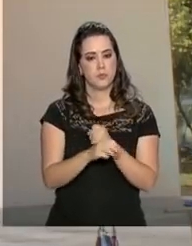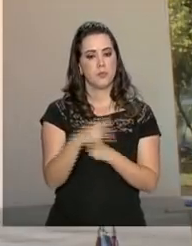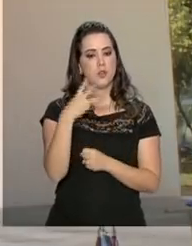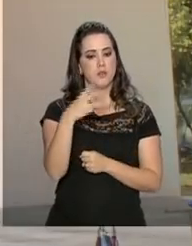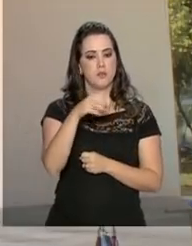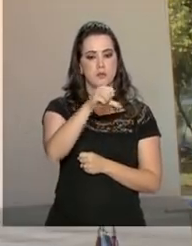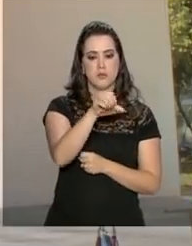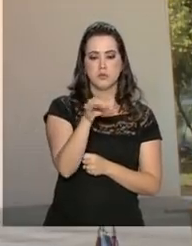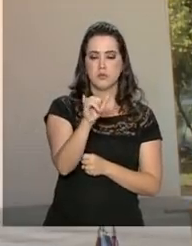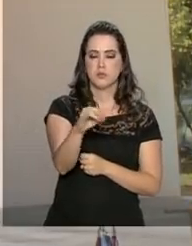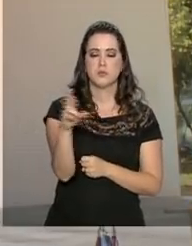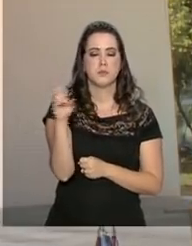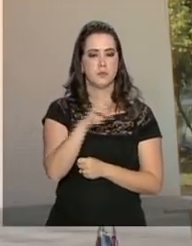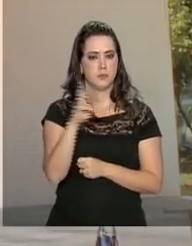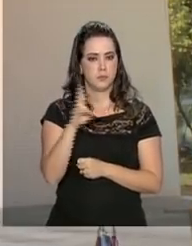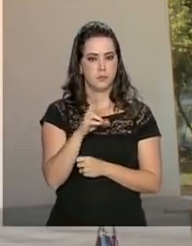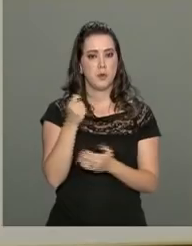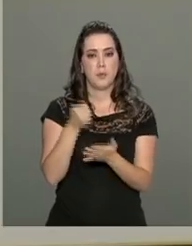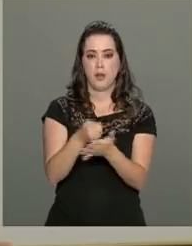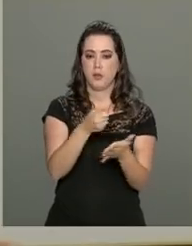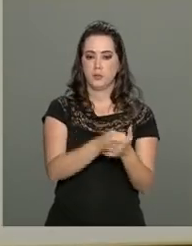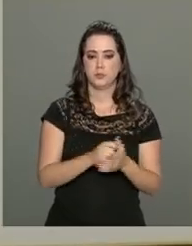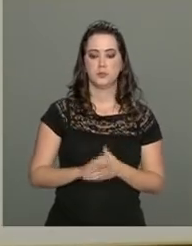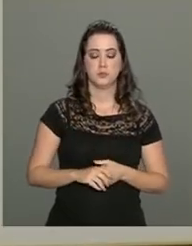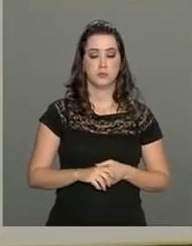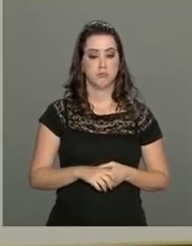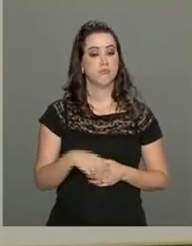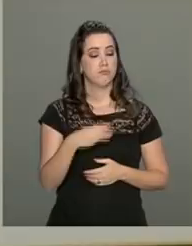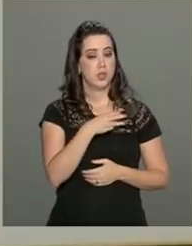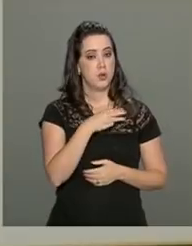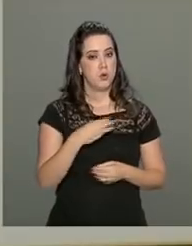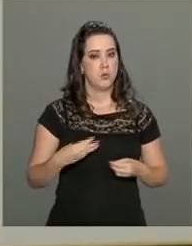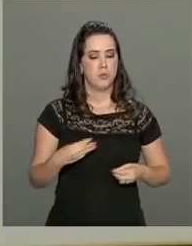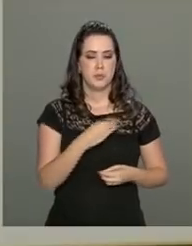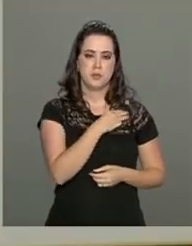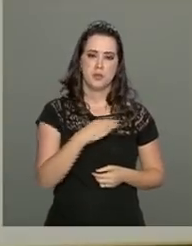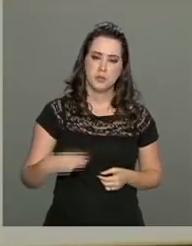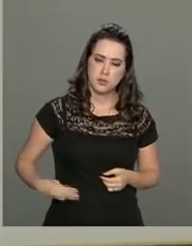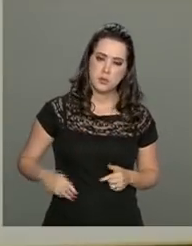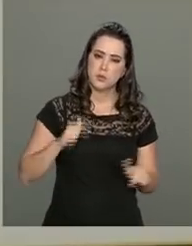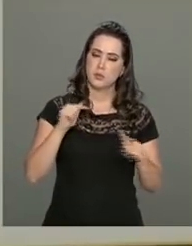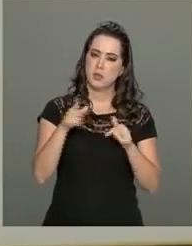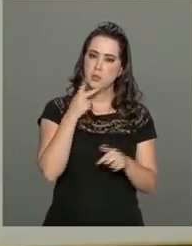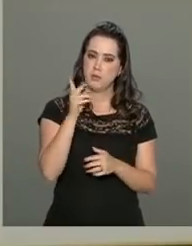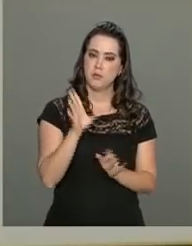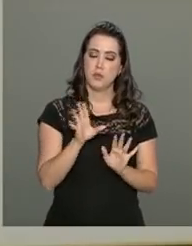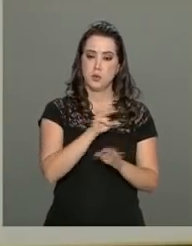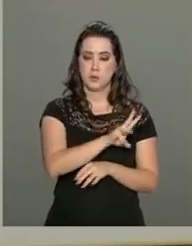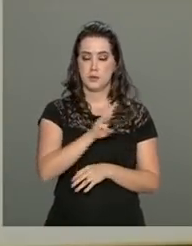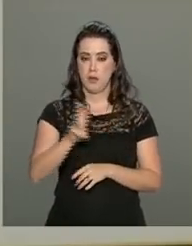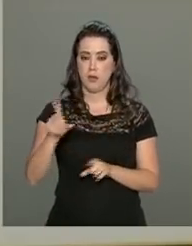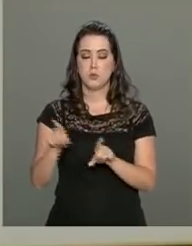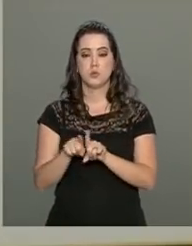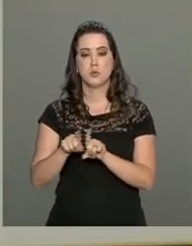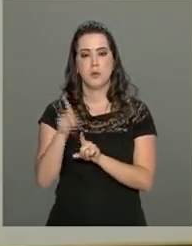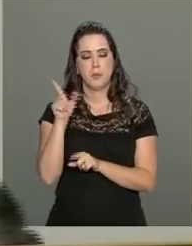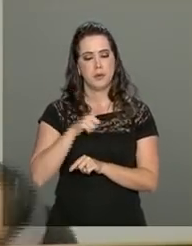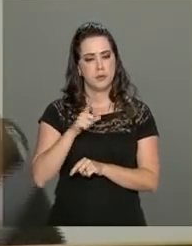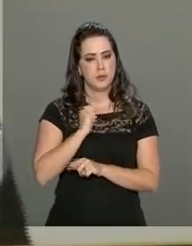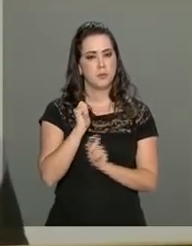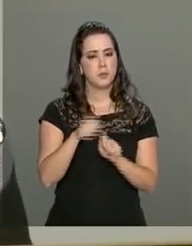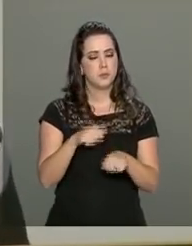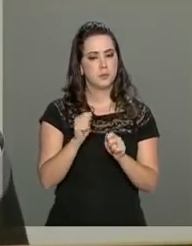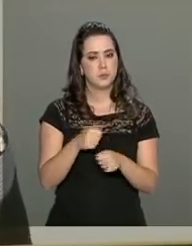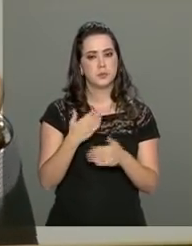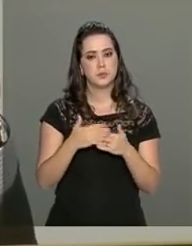e9 bilhões de reais pagos Ministro do trabalho além da plataforma os trabalhadores também vão